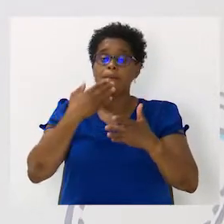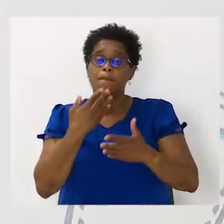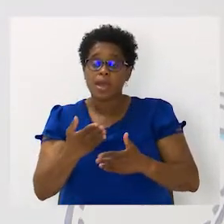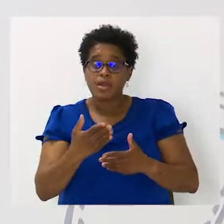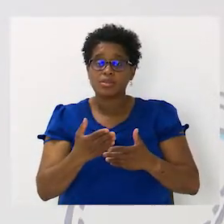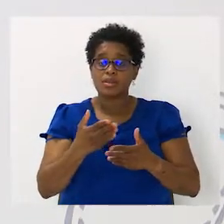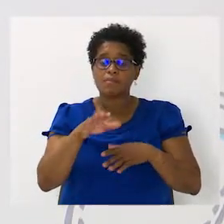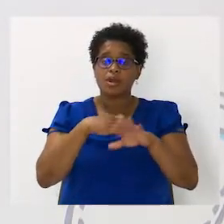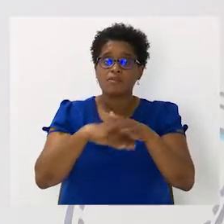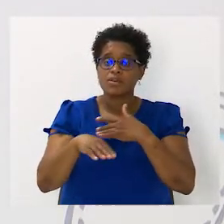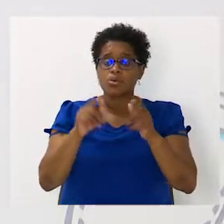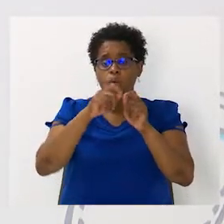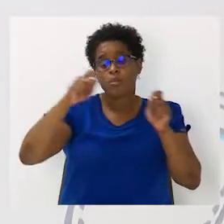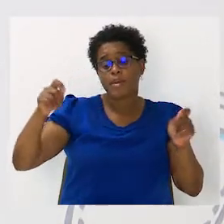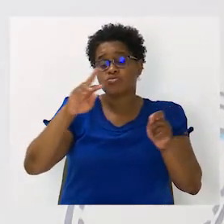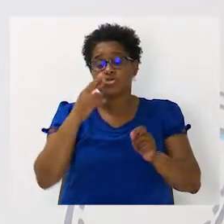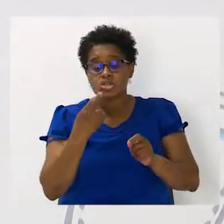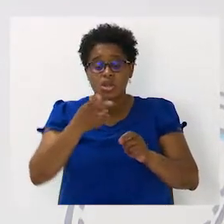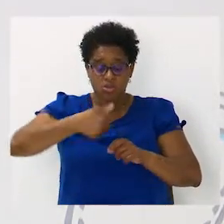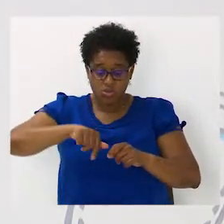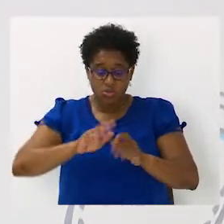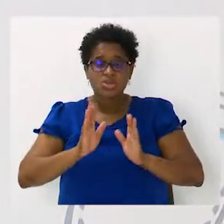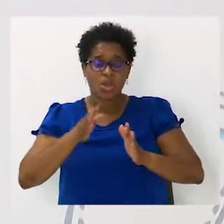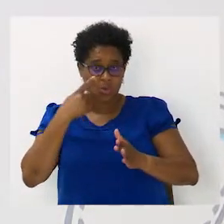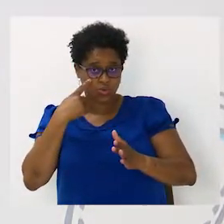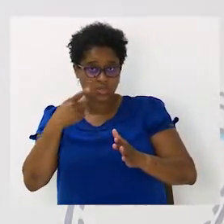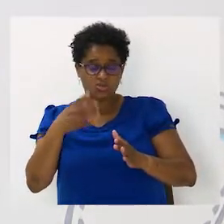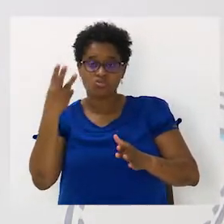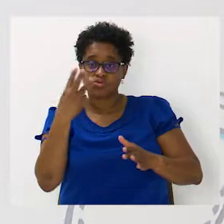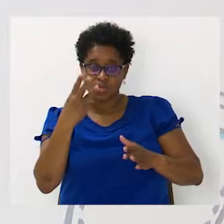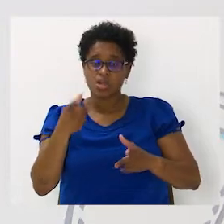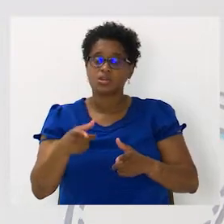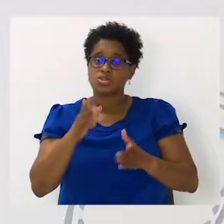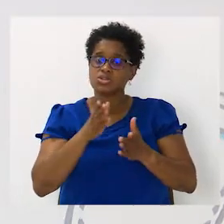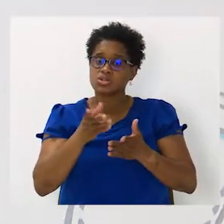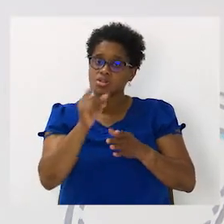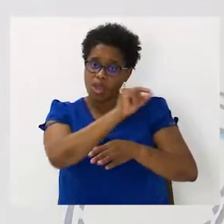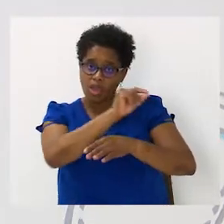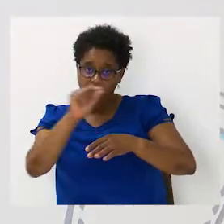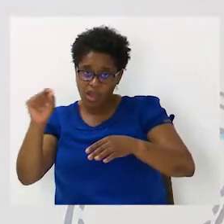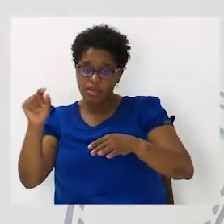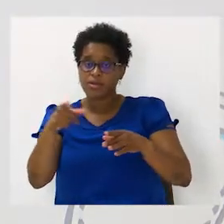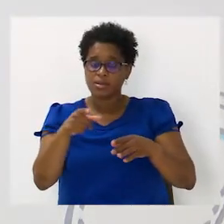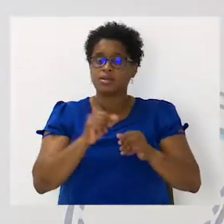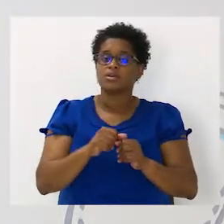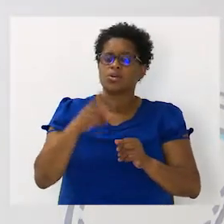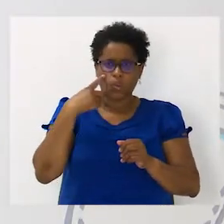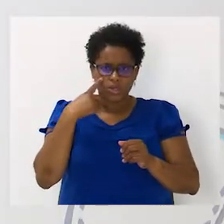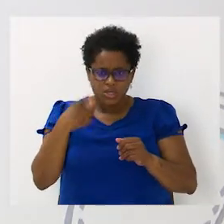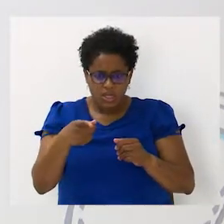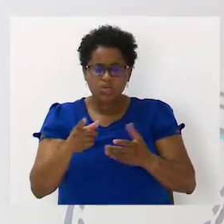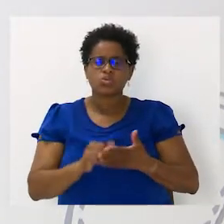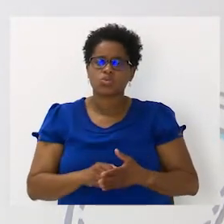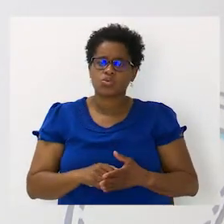transversais. Então pede-se para determinar o comprimento x. Nós já conhecemos os